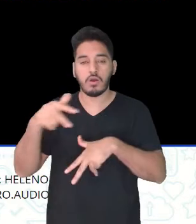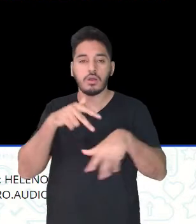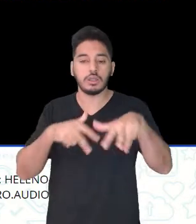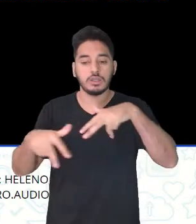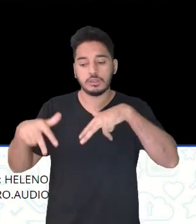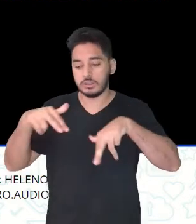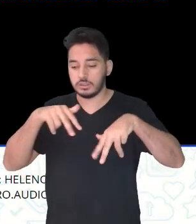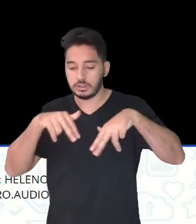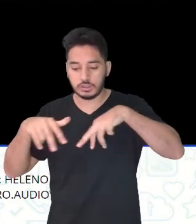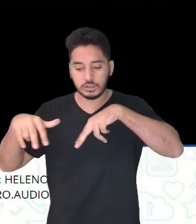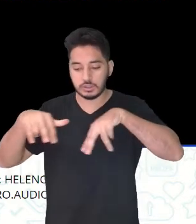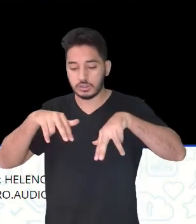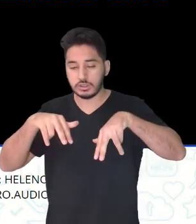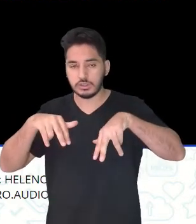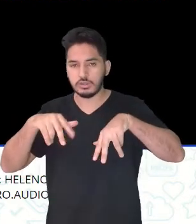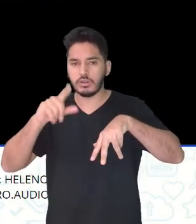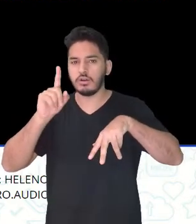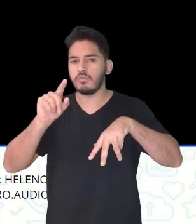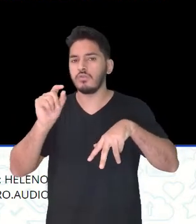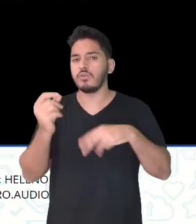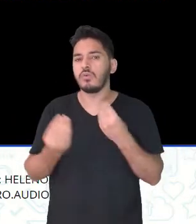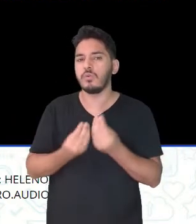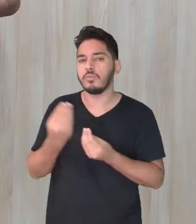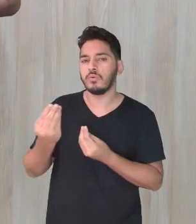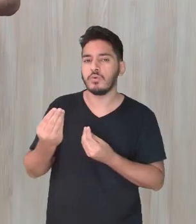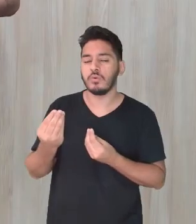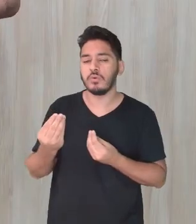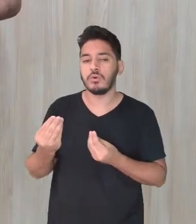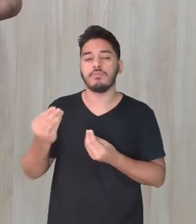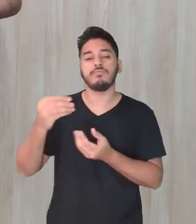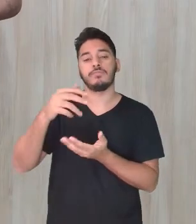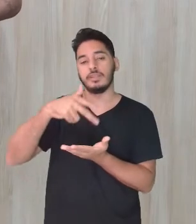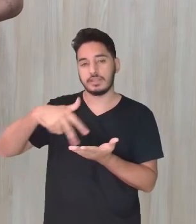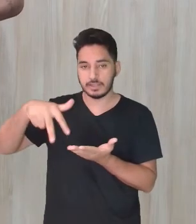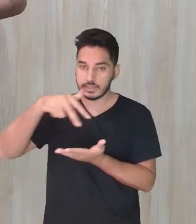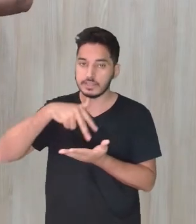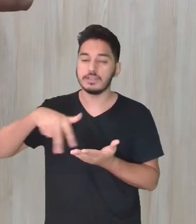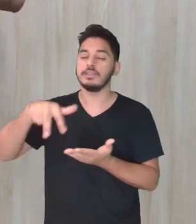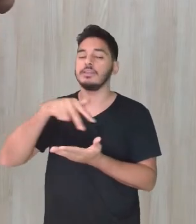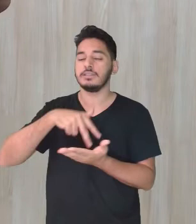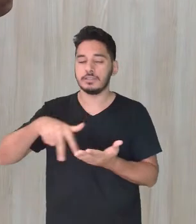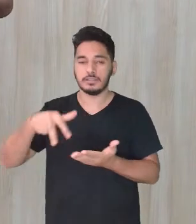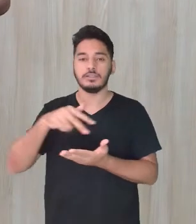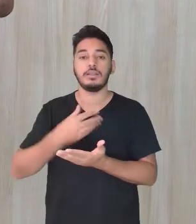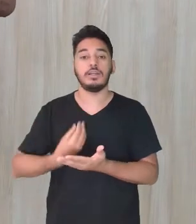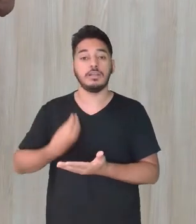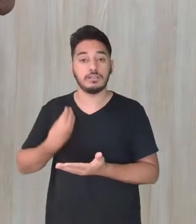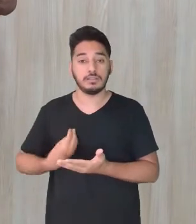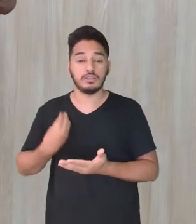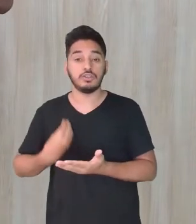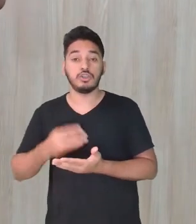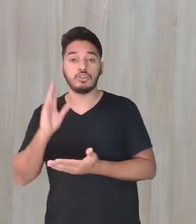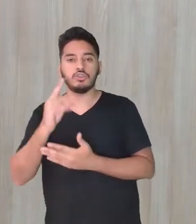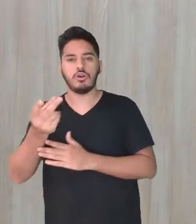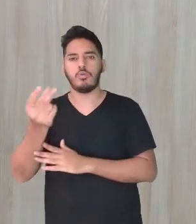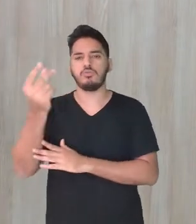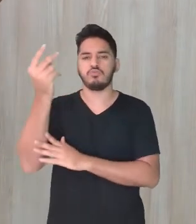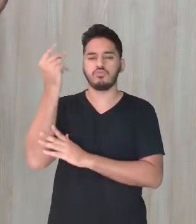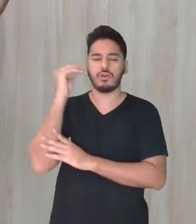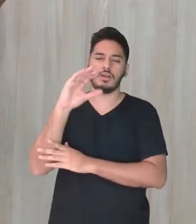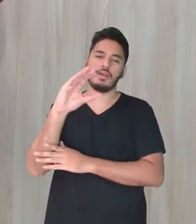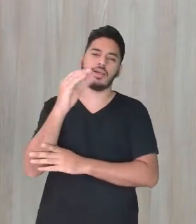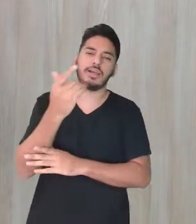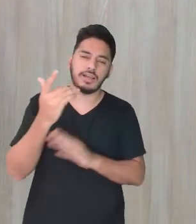para as outras, né? Foi através da dança. A dança, ela existia lá já naquela época.